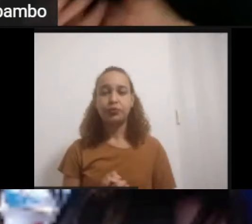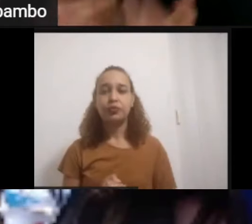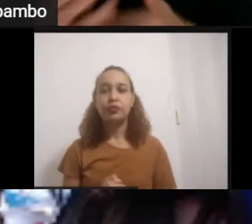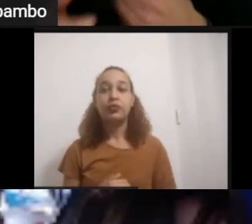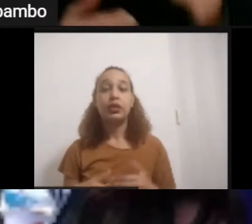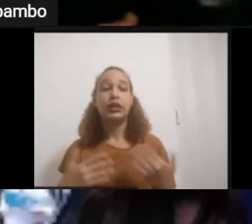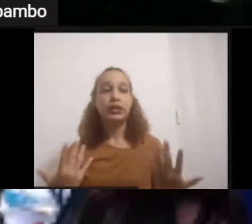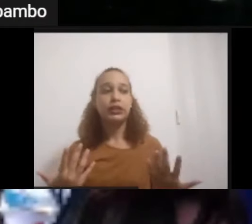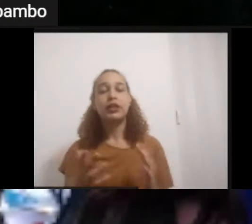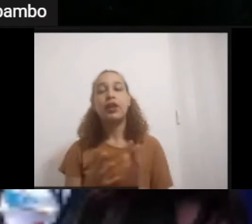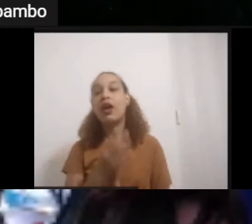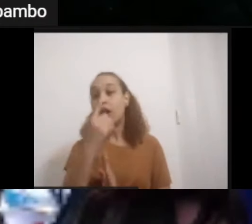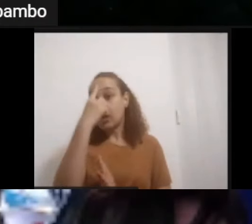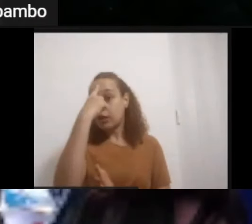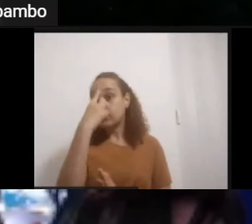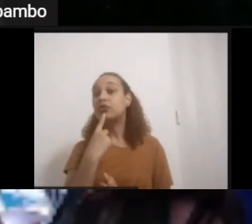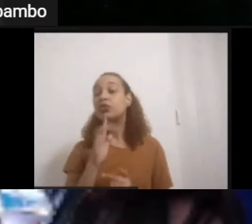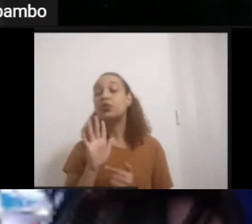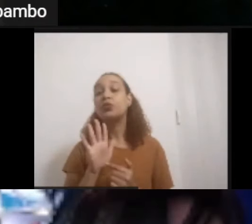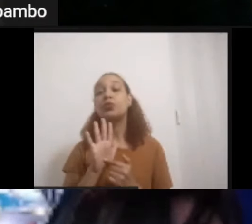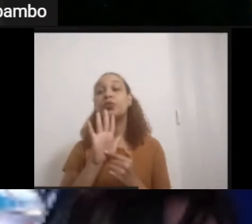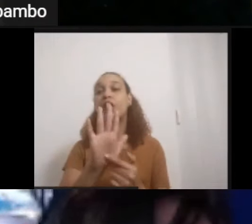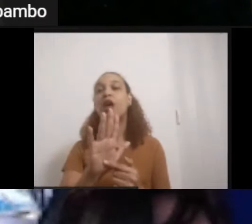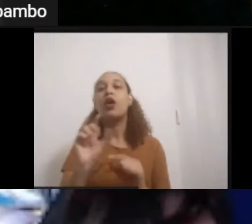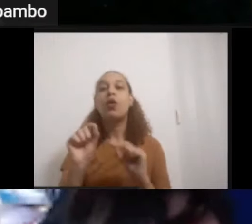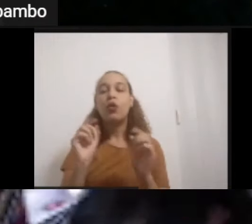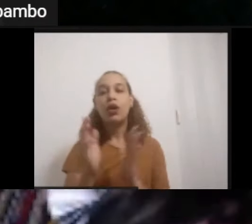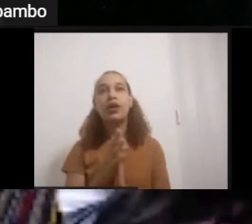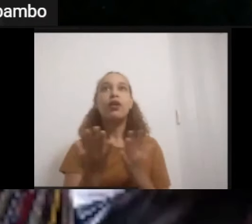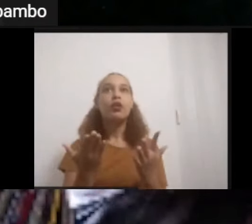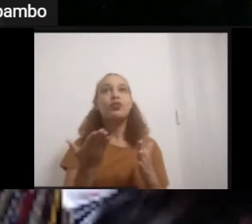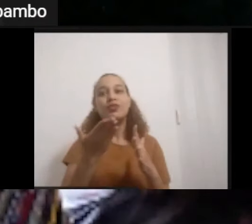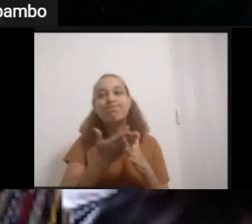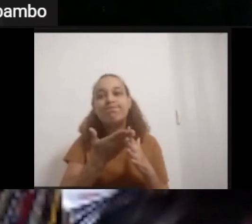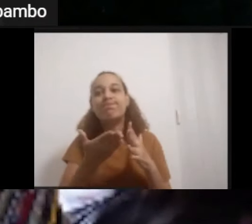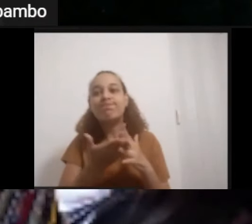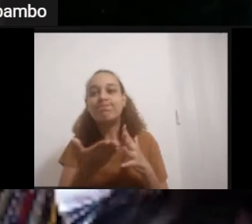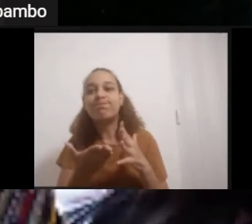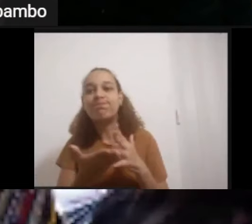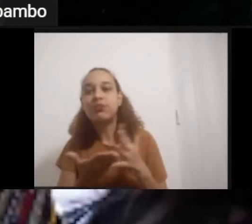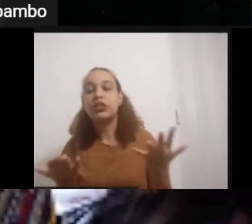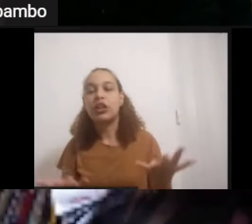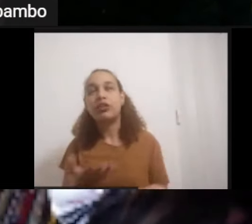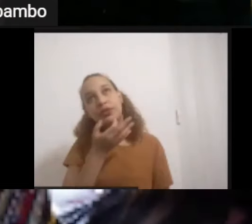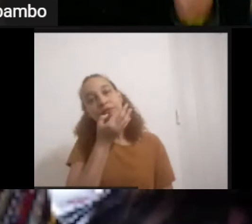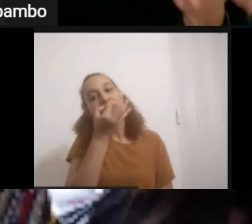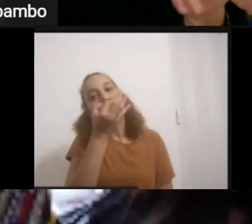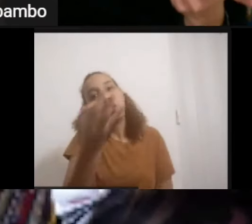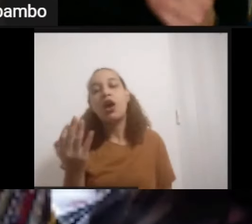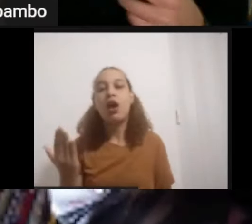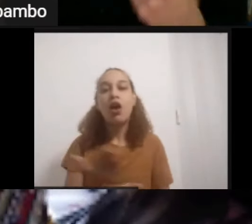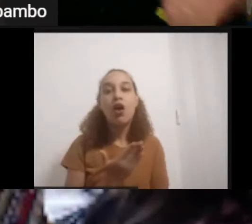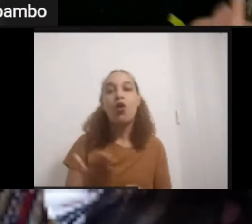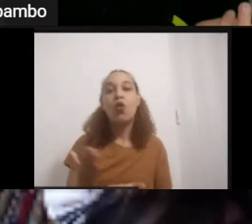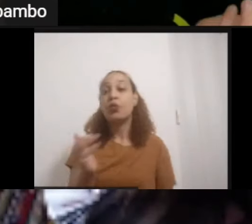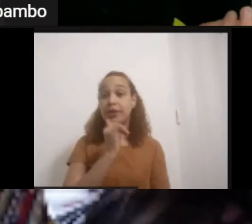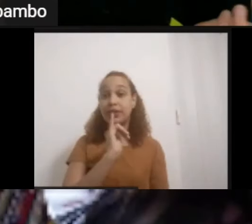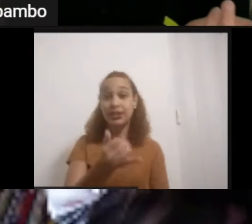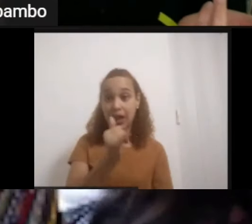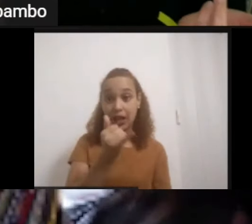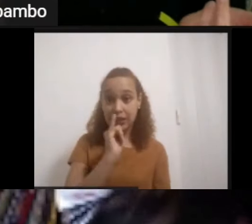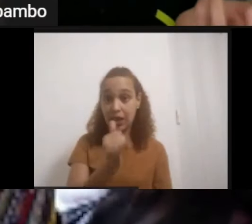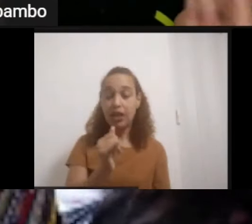a ilustração pode propor também algumas lacunas, né? Então, elas sugerem algumas narrativas que não está